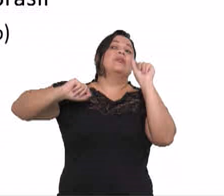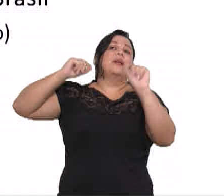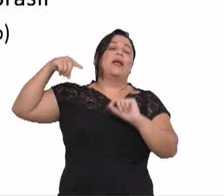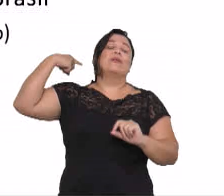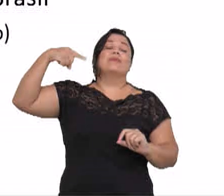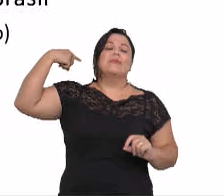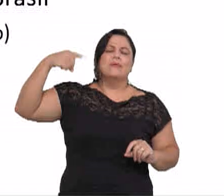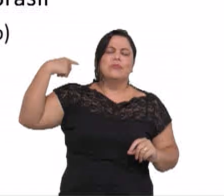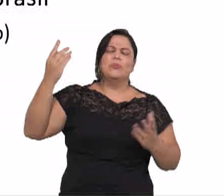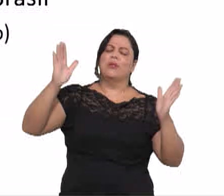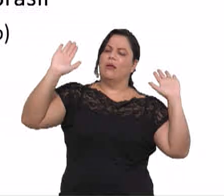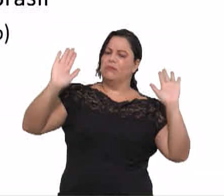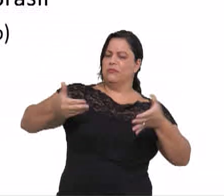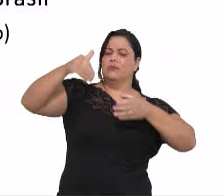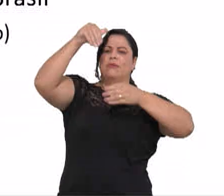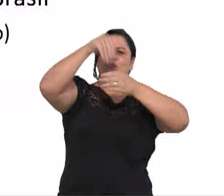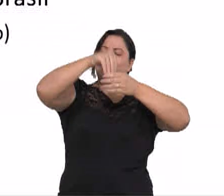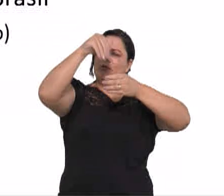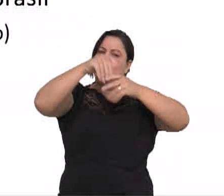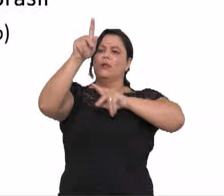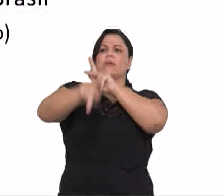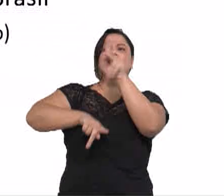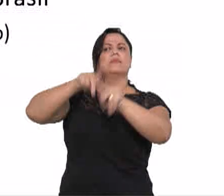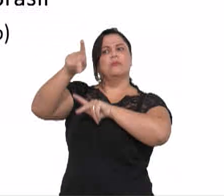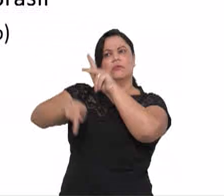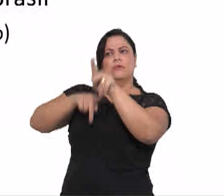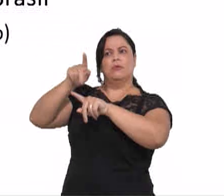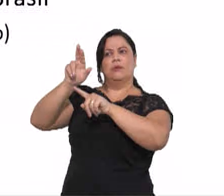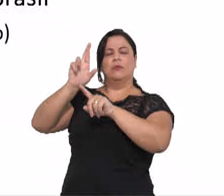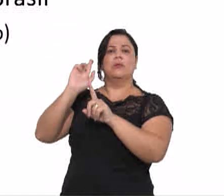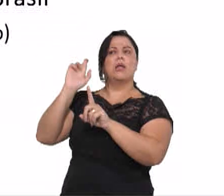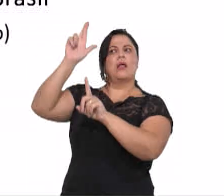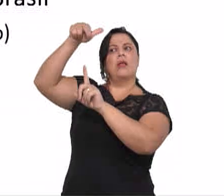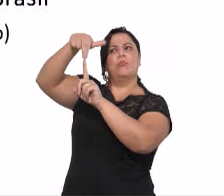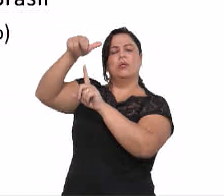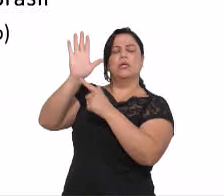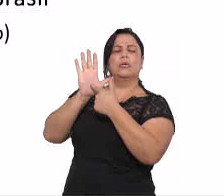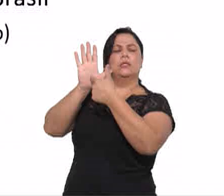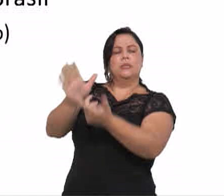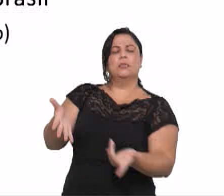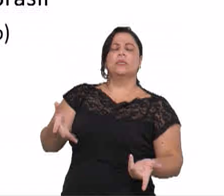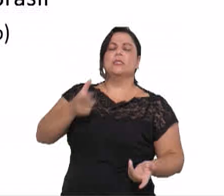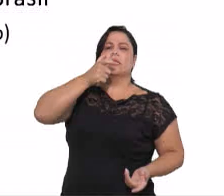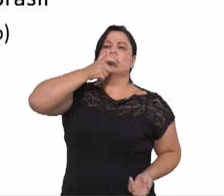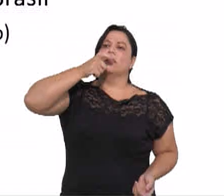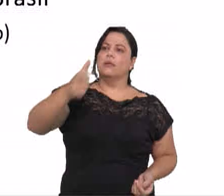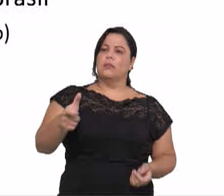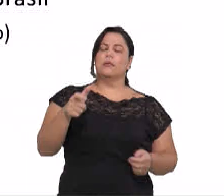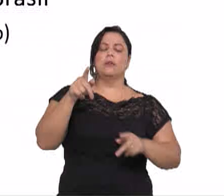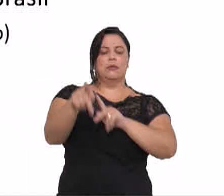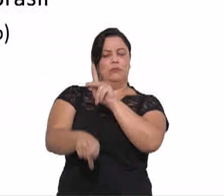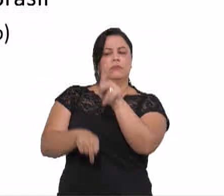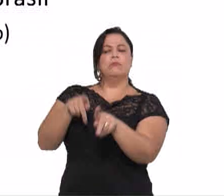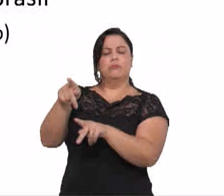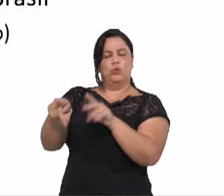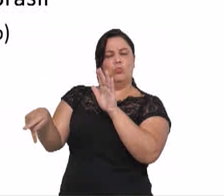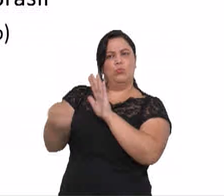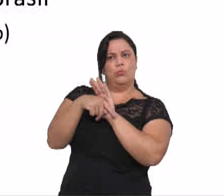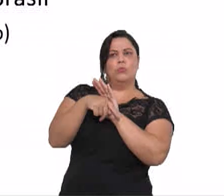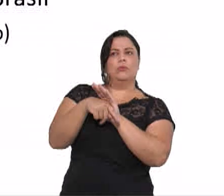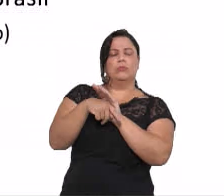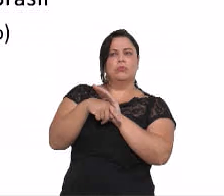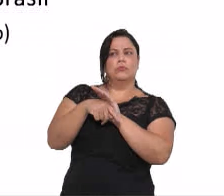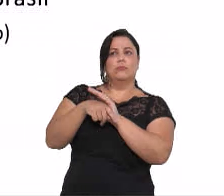pelo povo para representar os interesses do povo. E esses deputados fazem parte